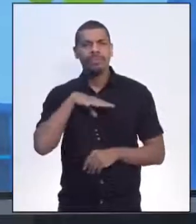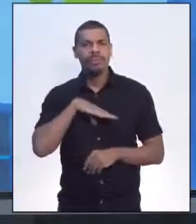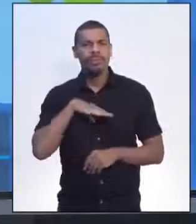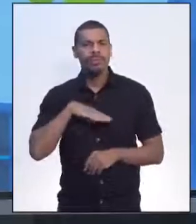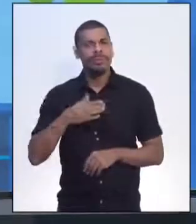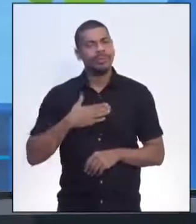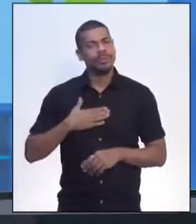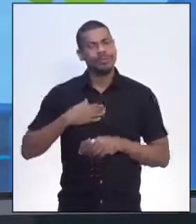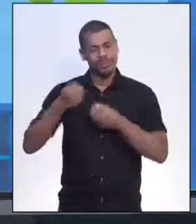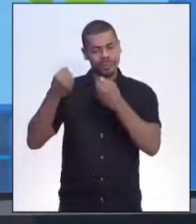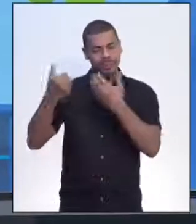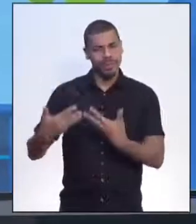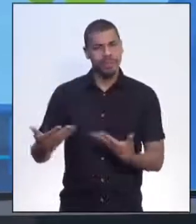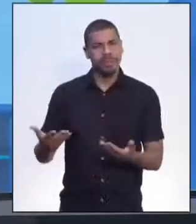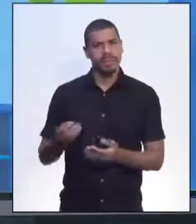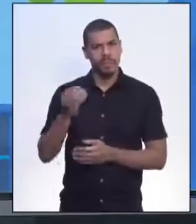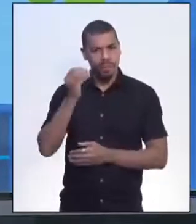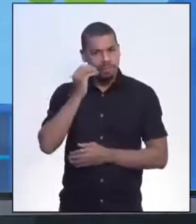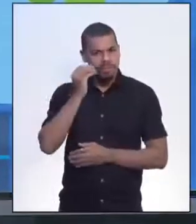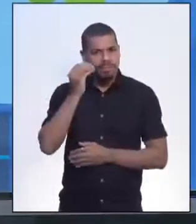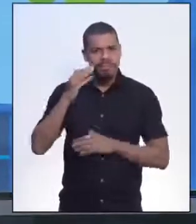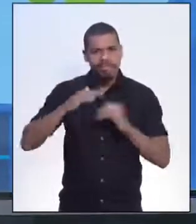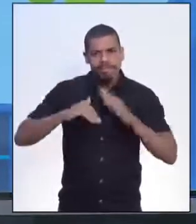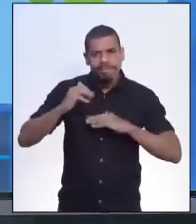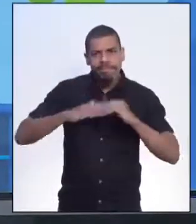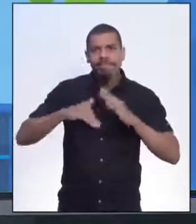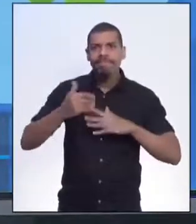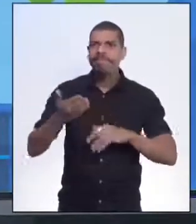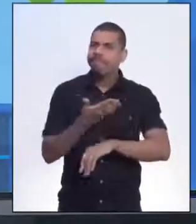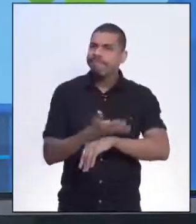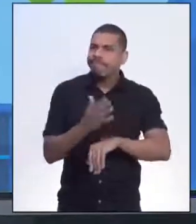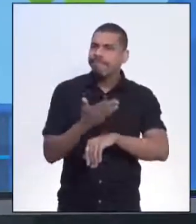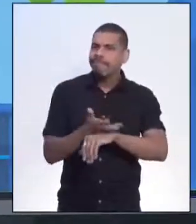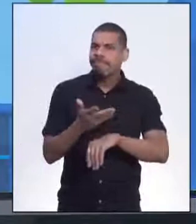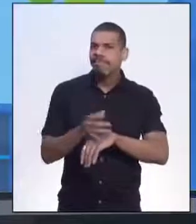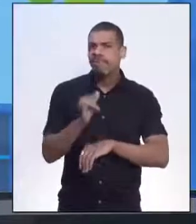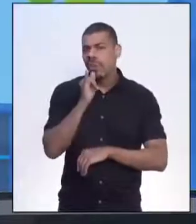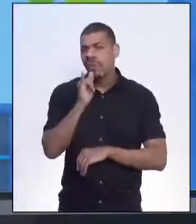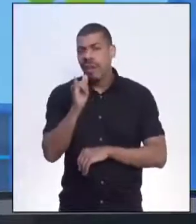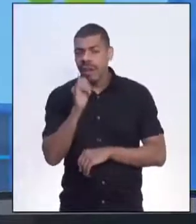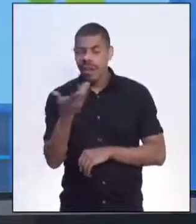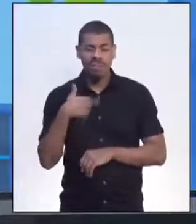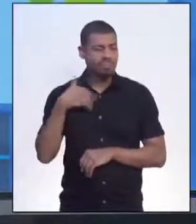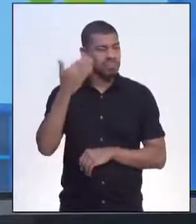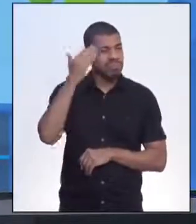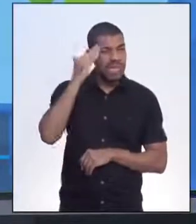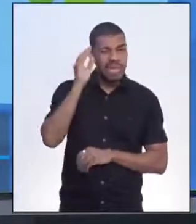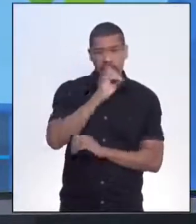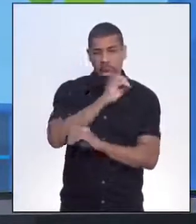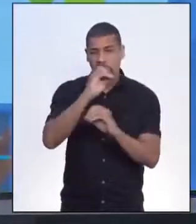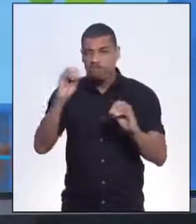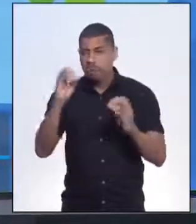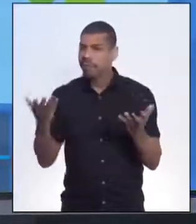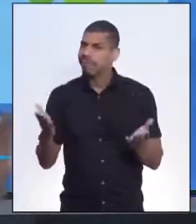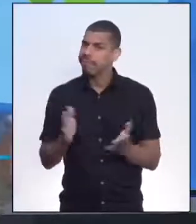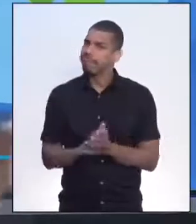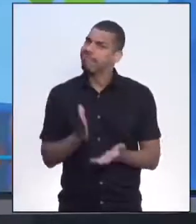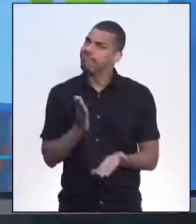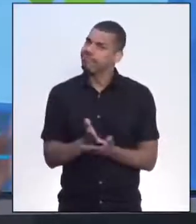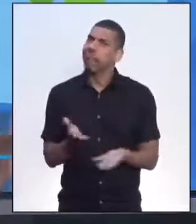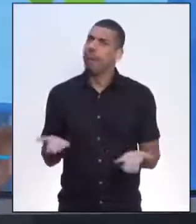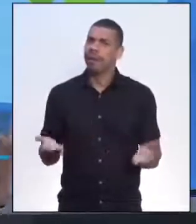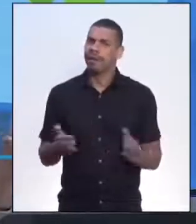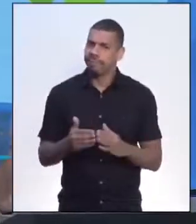todos os pontos. Também vamos tentar aí dar uma melhorada, né? Porque ficar só nessa aí eu não estou entendendo nada, já está batida